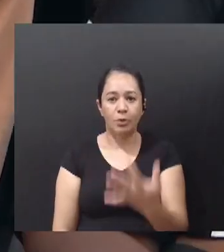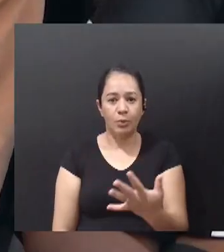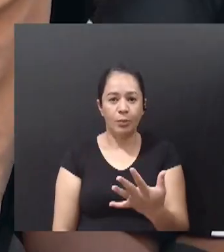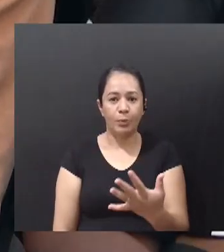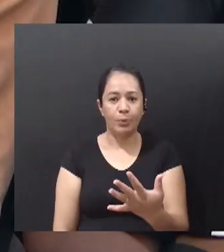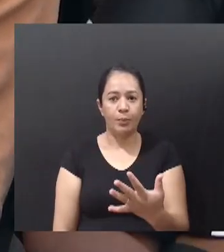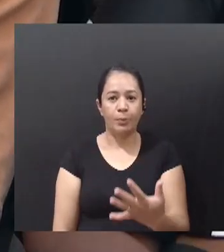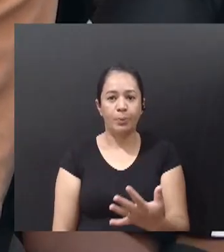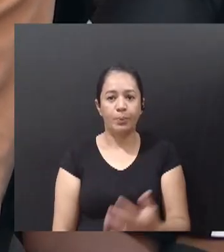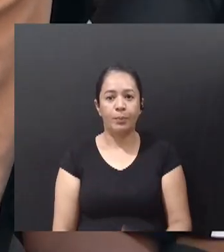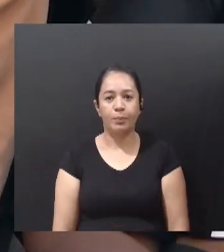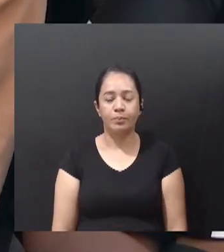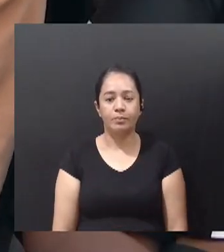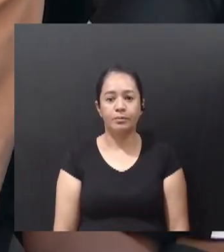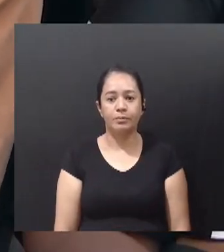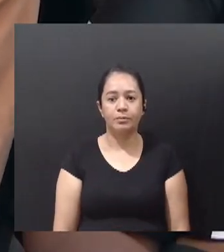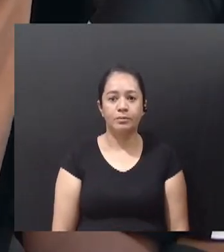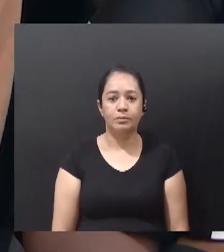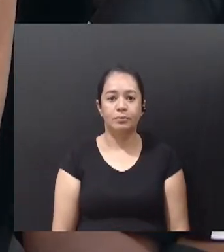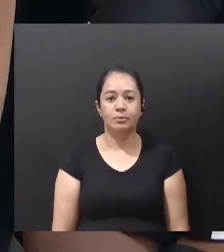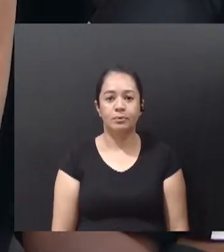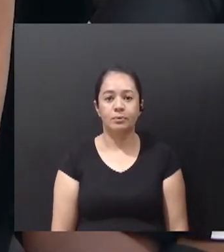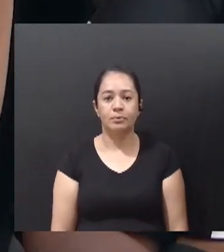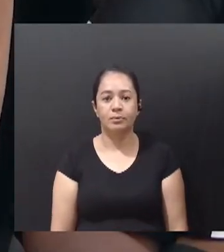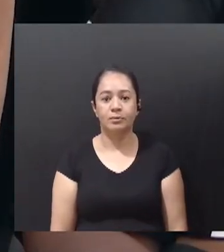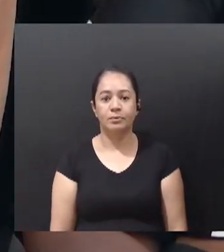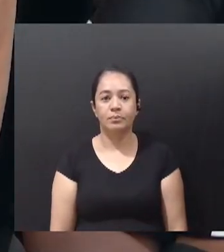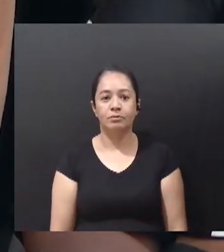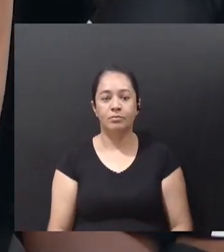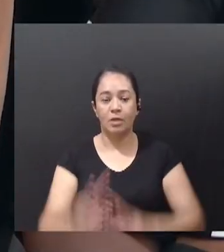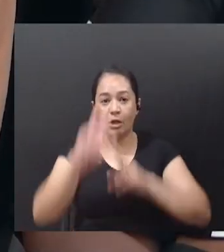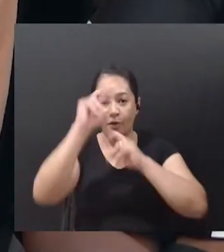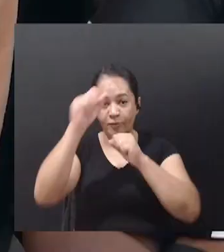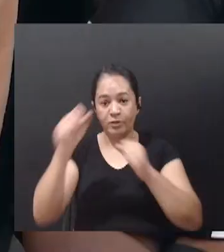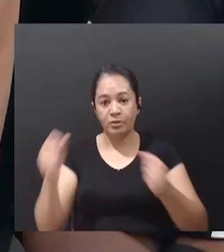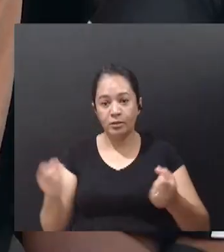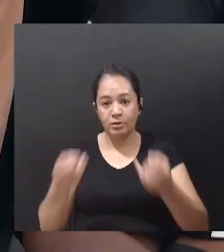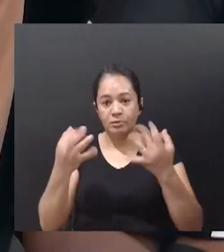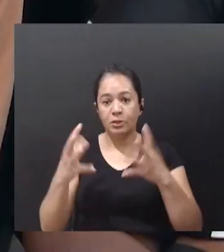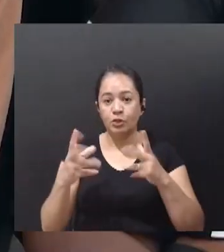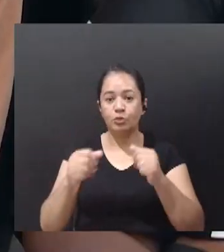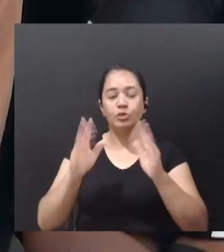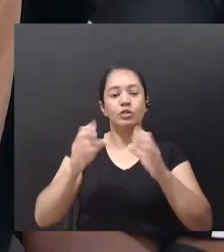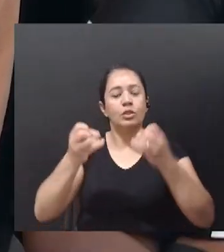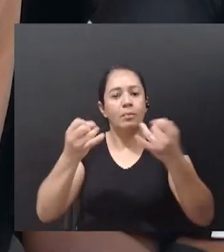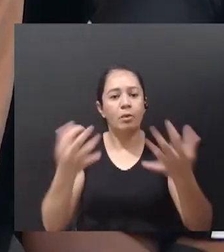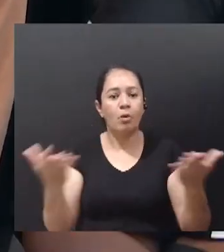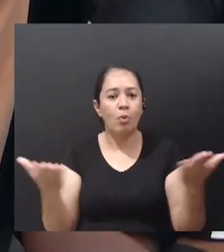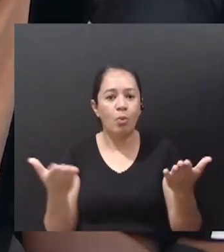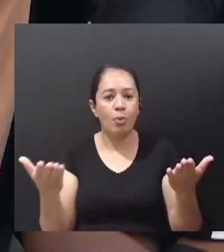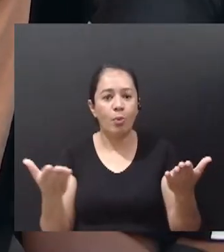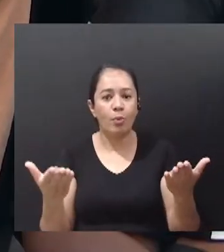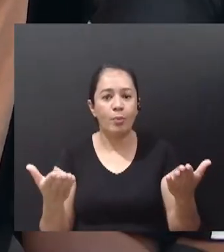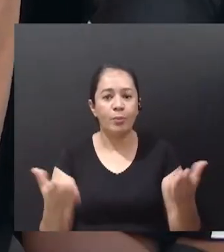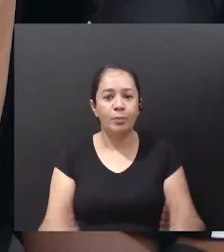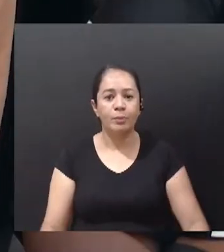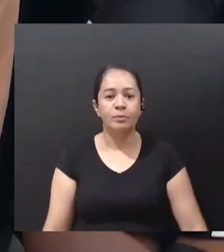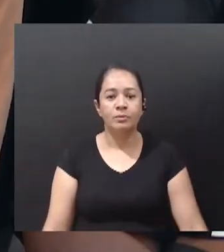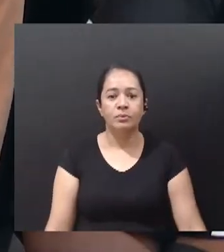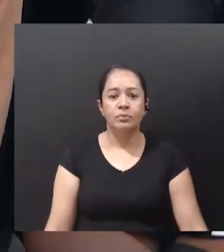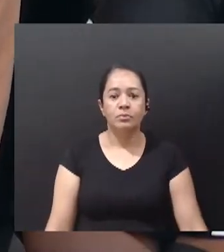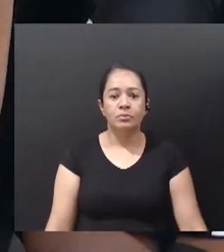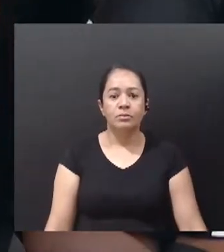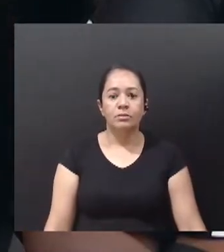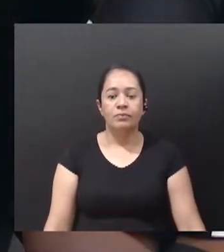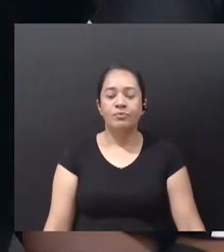só para fortalecer, enfatizar tudo que foi dito aqui, então eu tenho que só parabenizar a